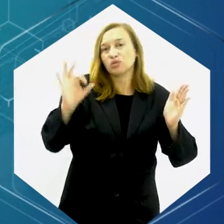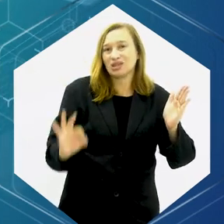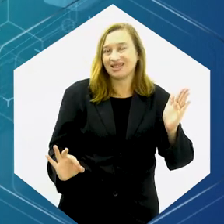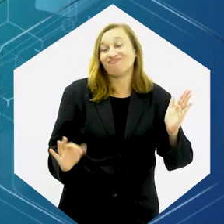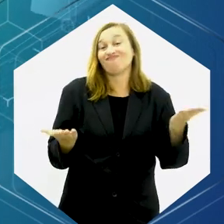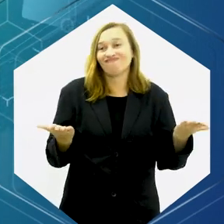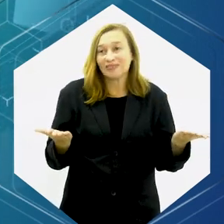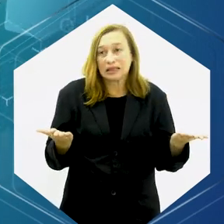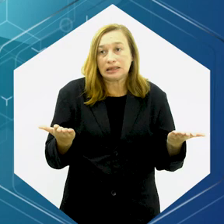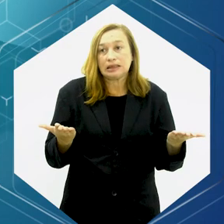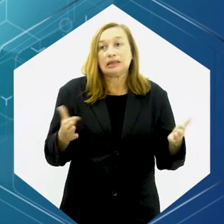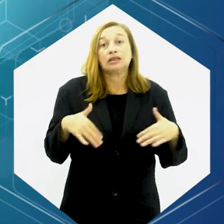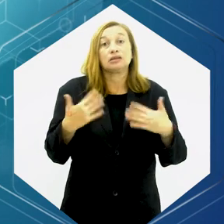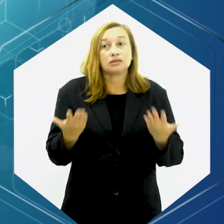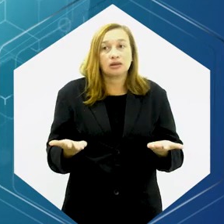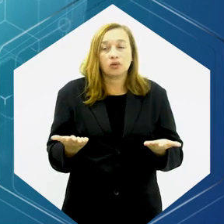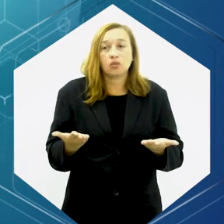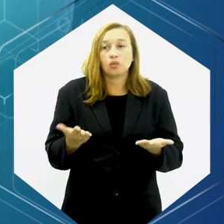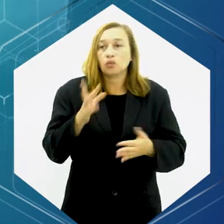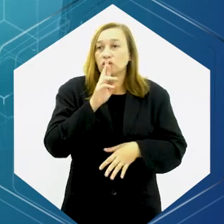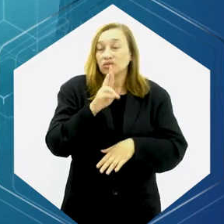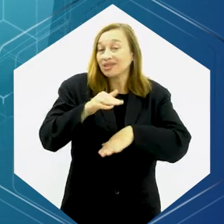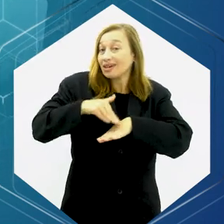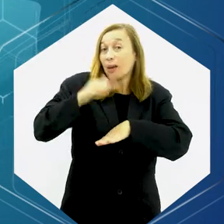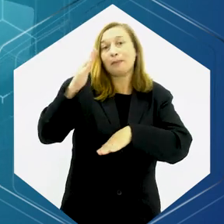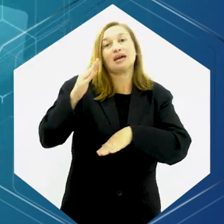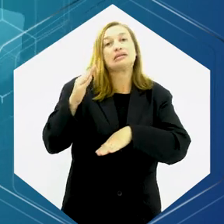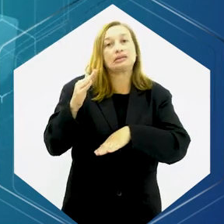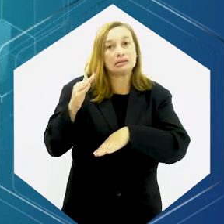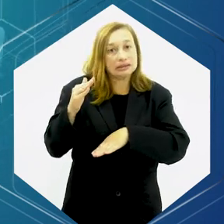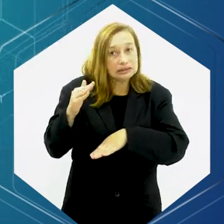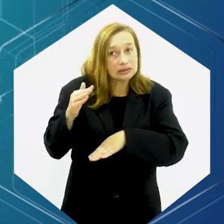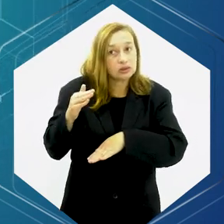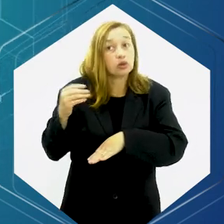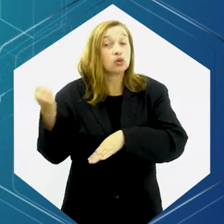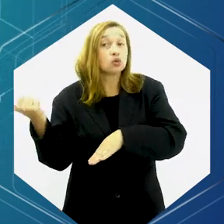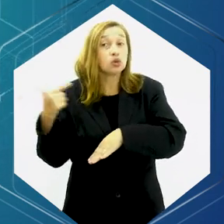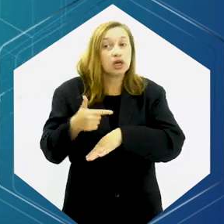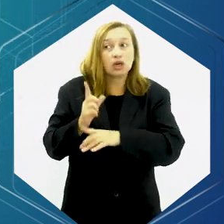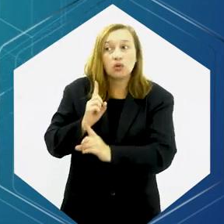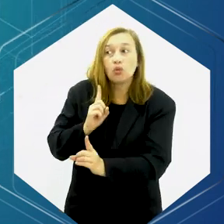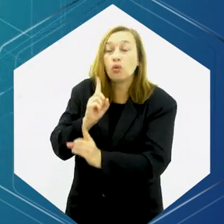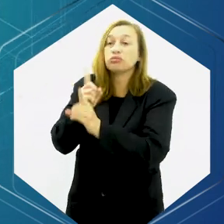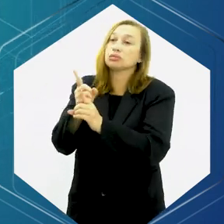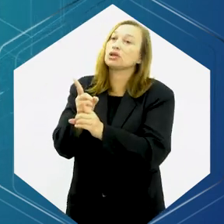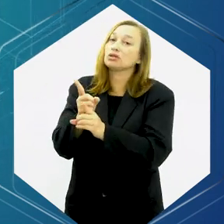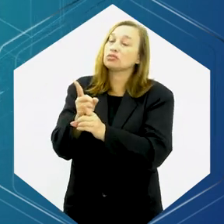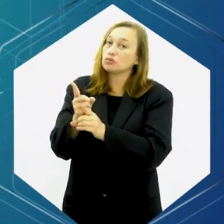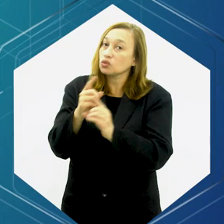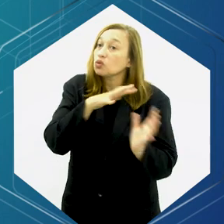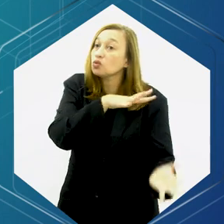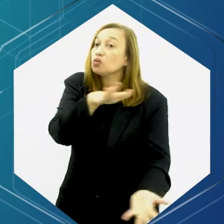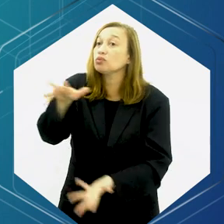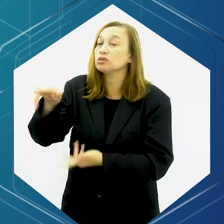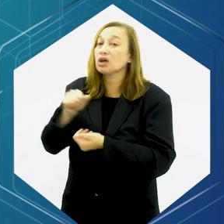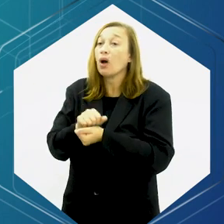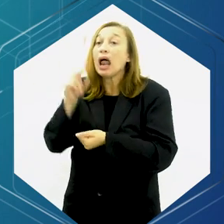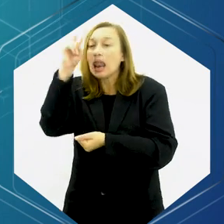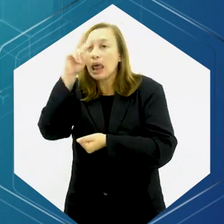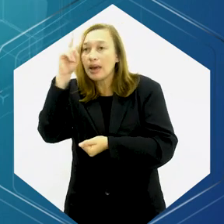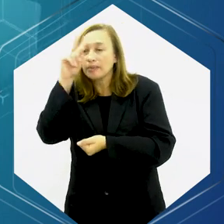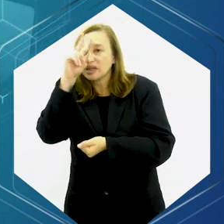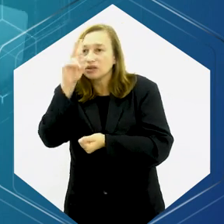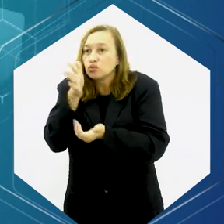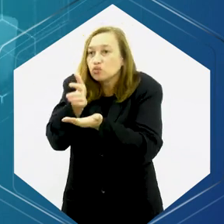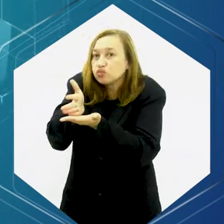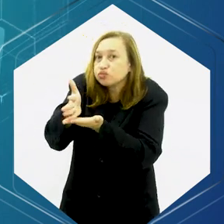11% né então foi uma prevalência aí realmente maior né do que a encontrada aí globalmente lembrando